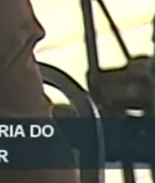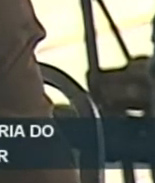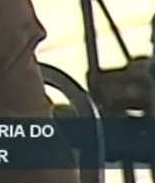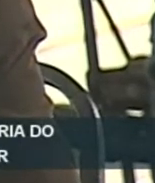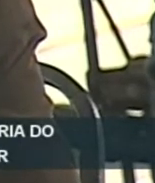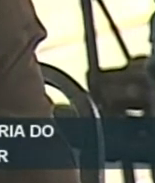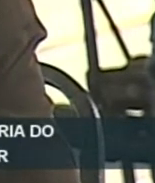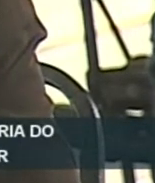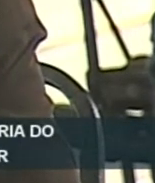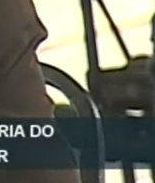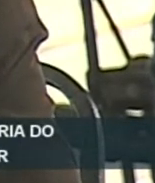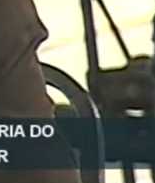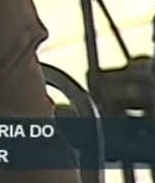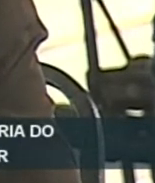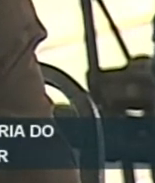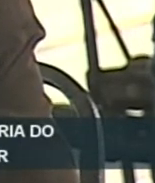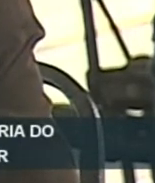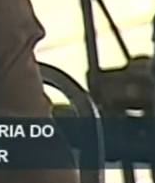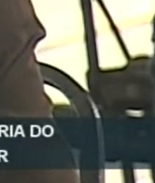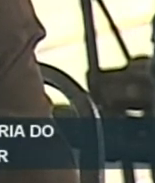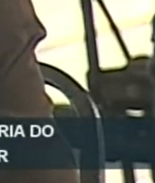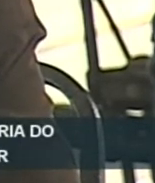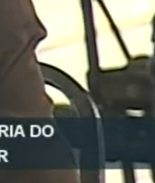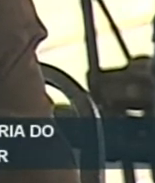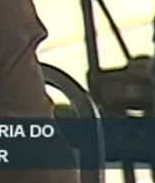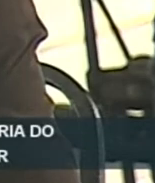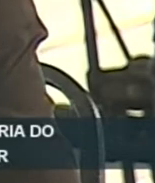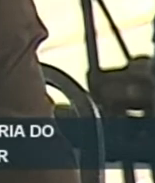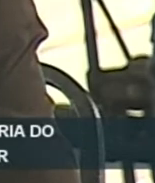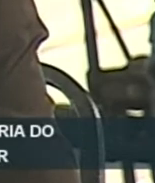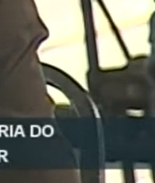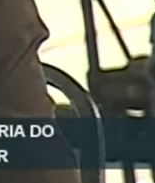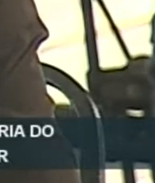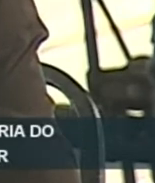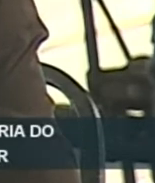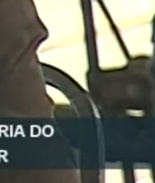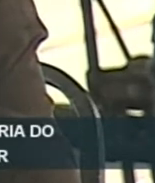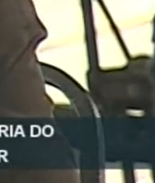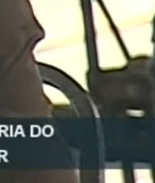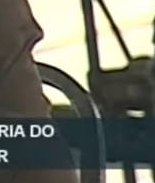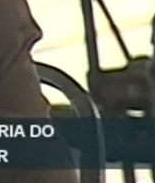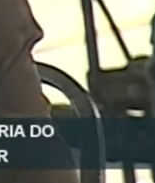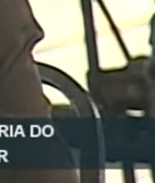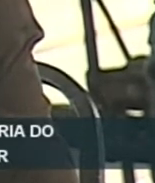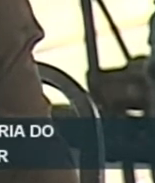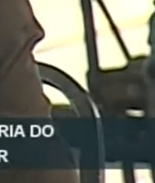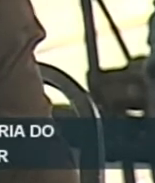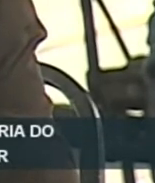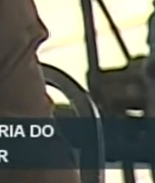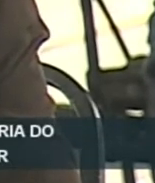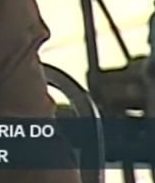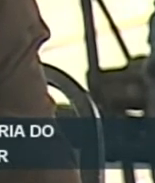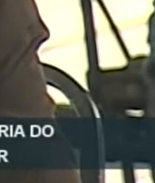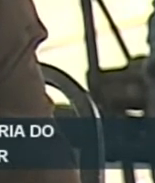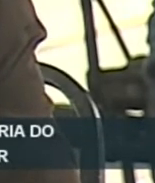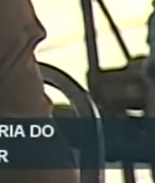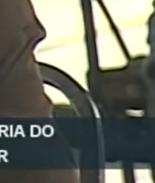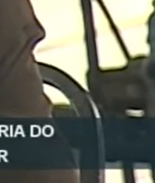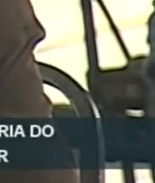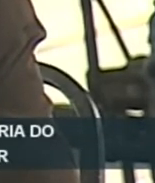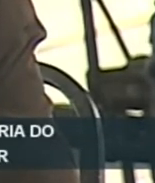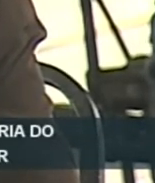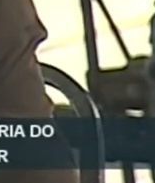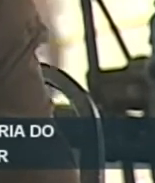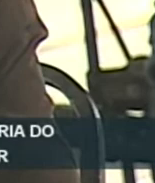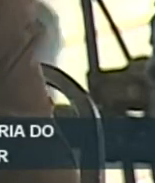recordo que, num primeiro momento, em relação à orientação sexual, se vocês me permitem, ministra,